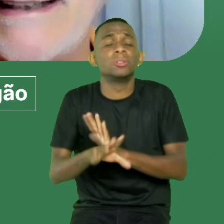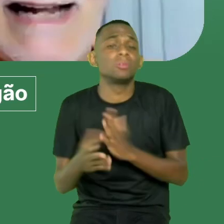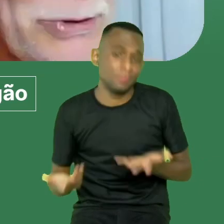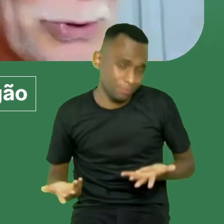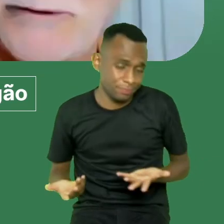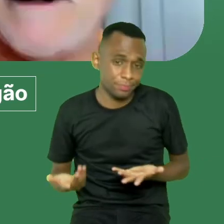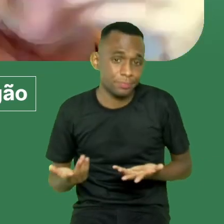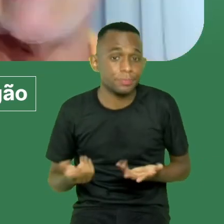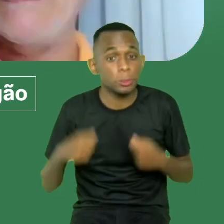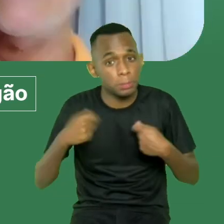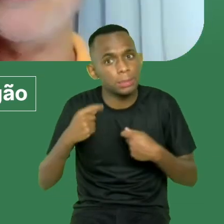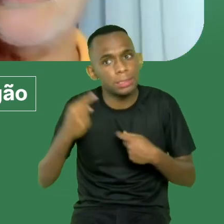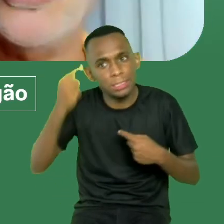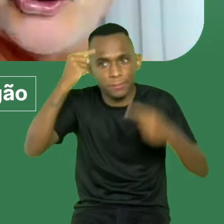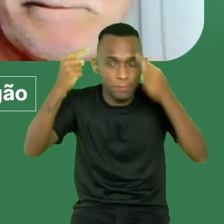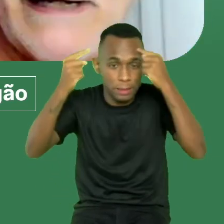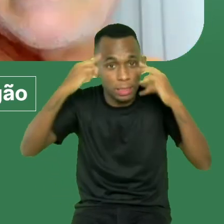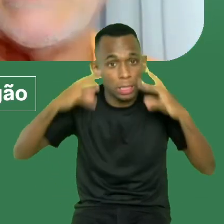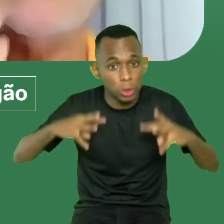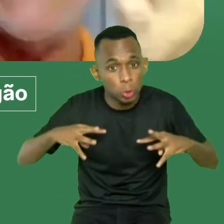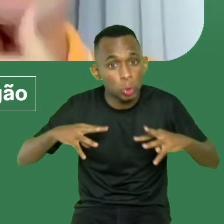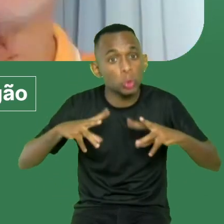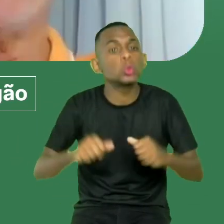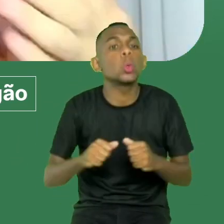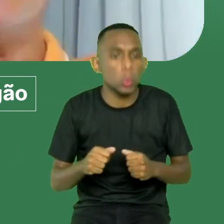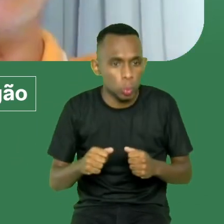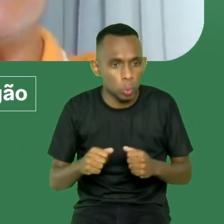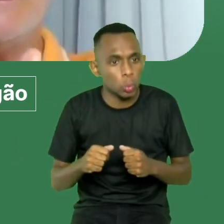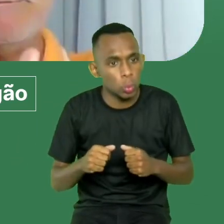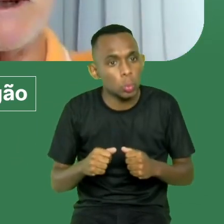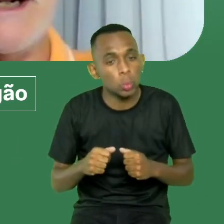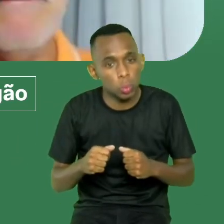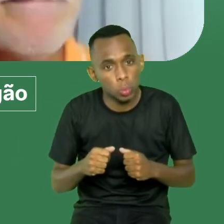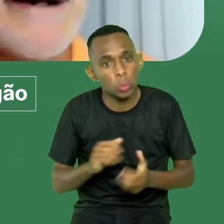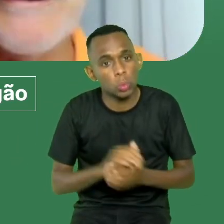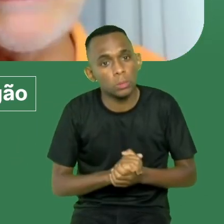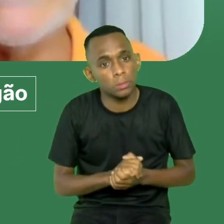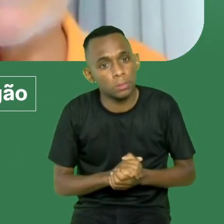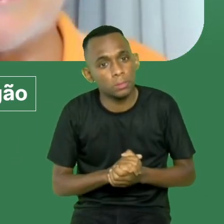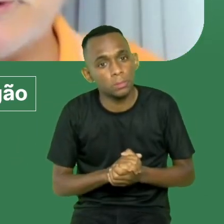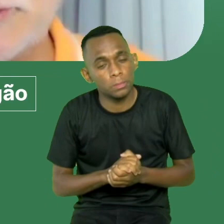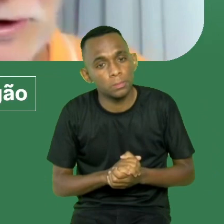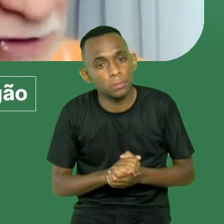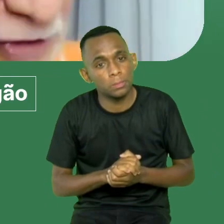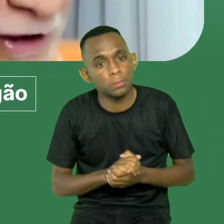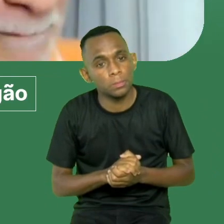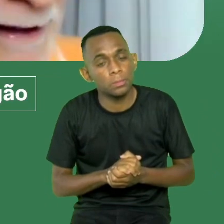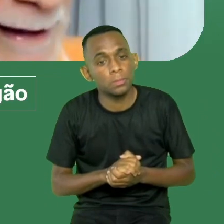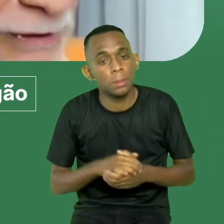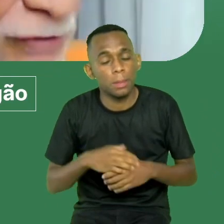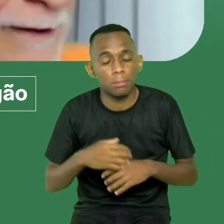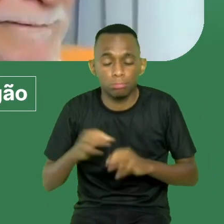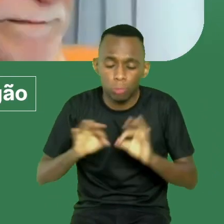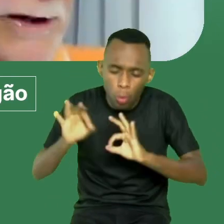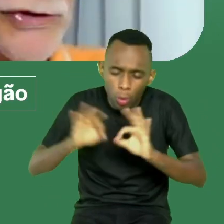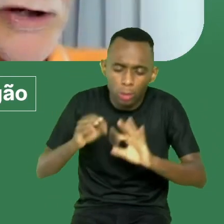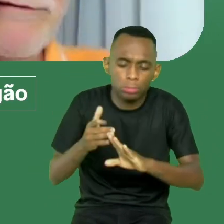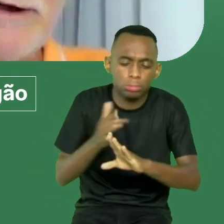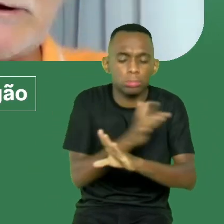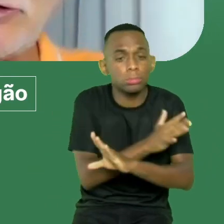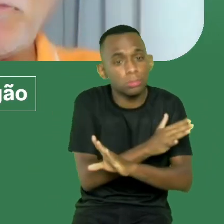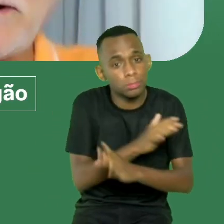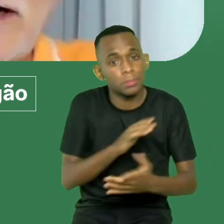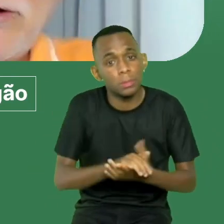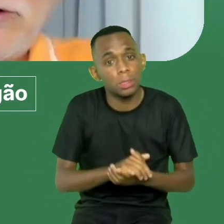que inventar tudo para trás, os para trás mente todos, né? Parafraseando aqui o Odorico Paraguaçu. Eu